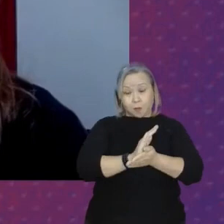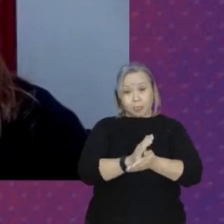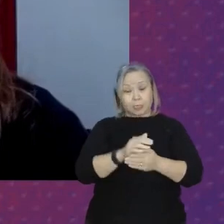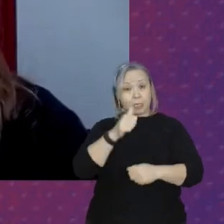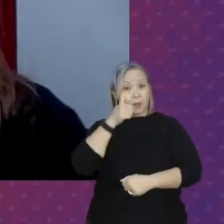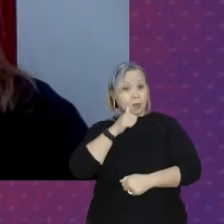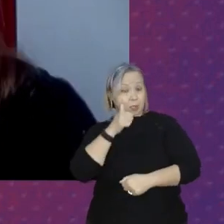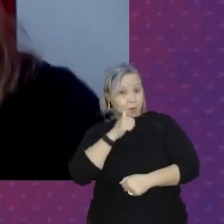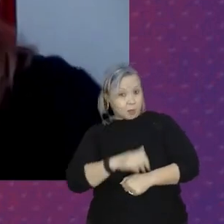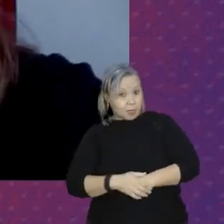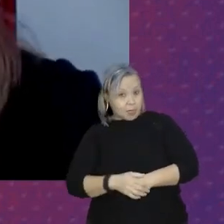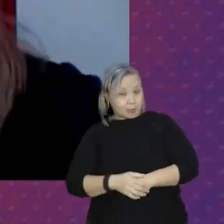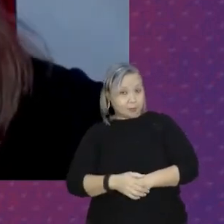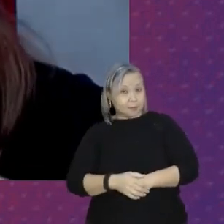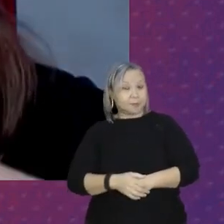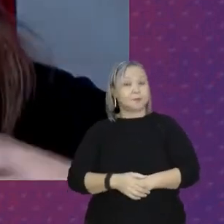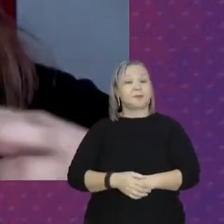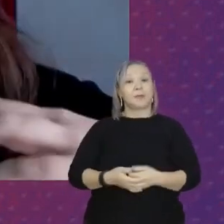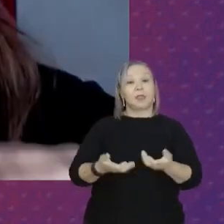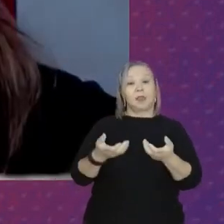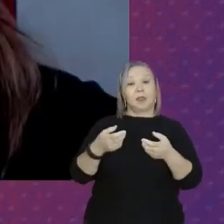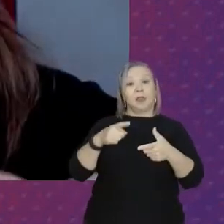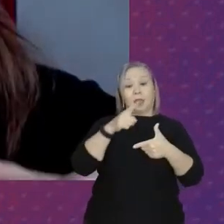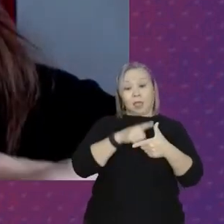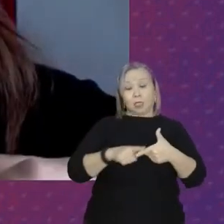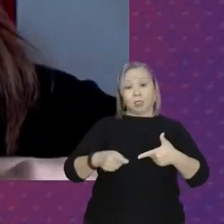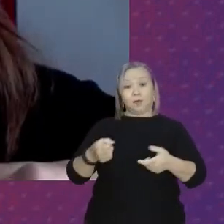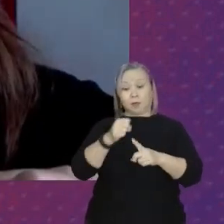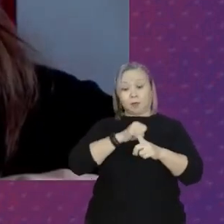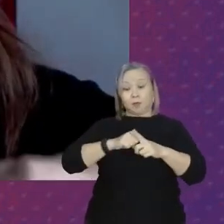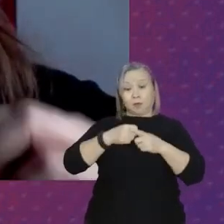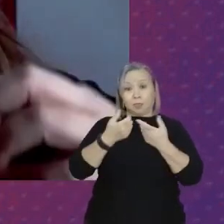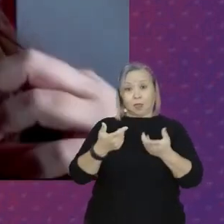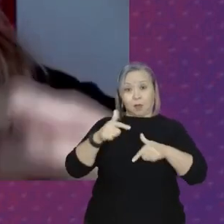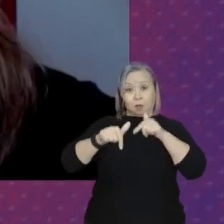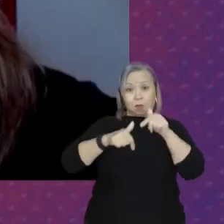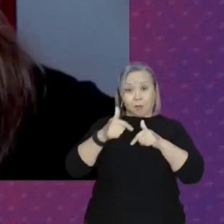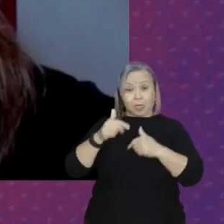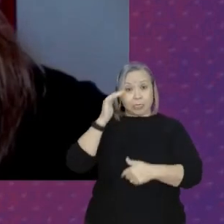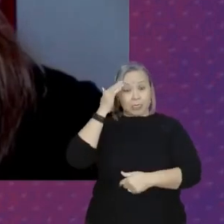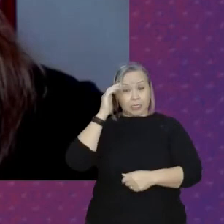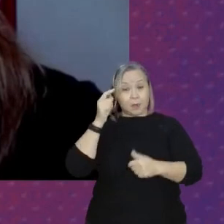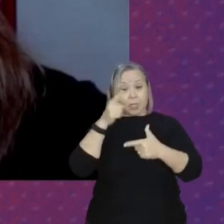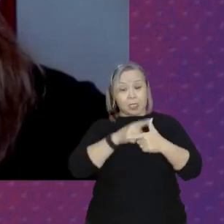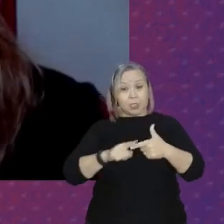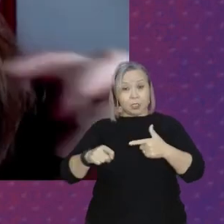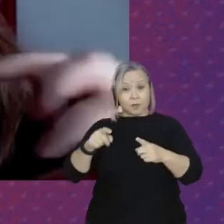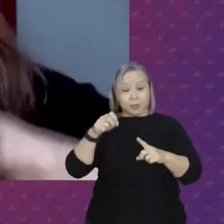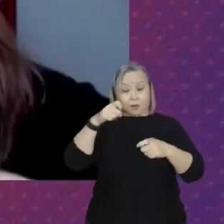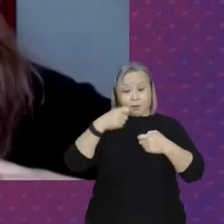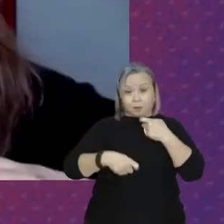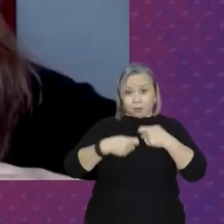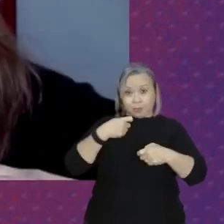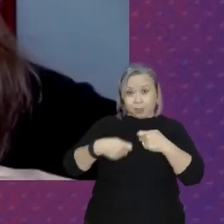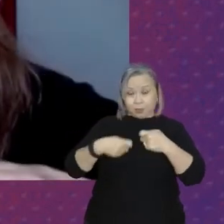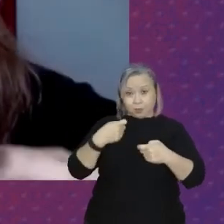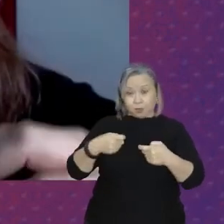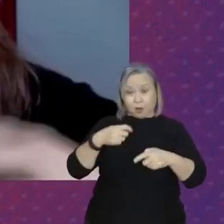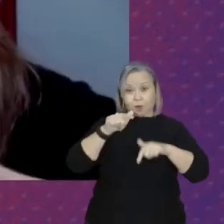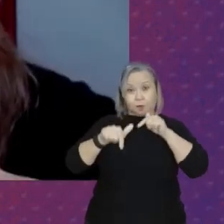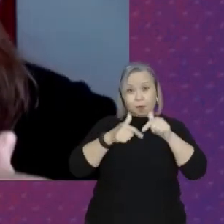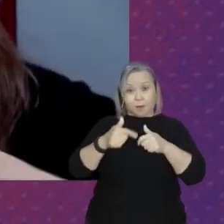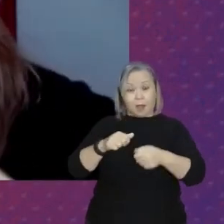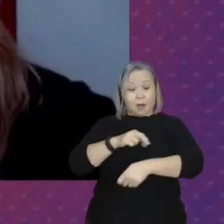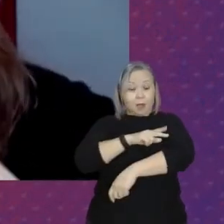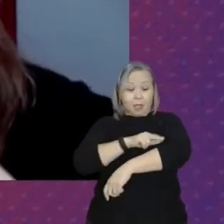sexual do trabalho, e a gente precisa entender também que a divisão sexual do trabalho e a divisão racial do trabalho